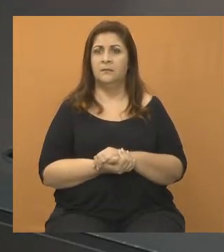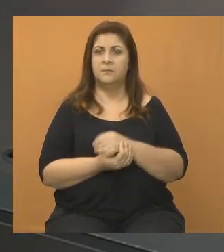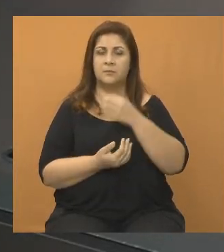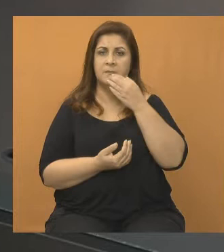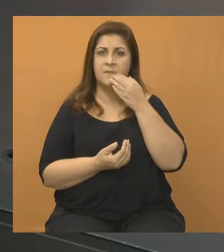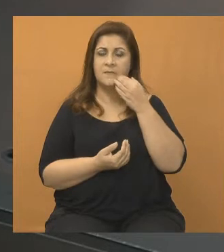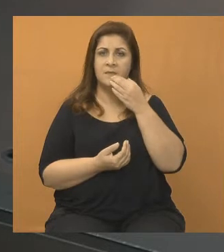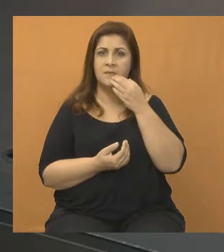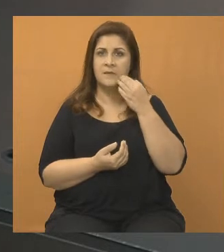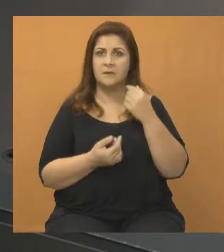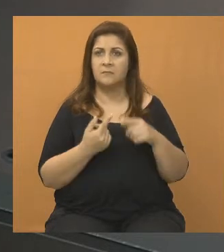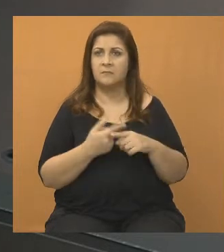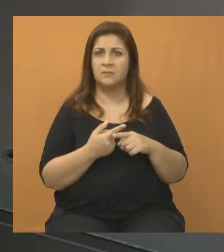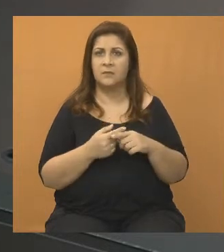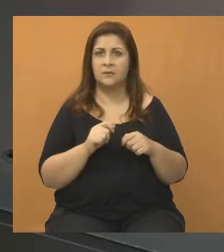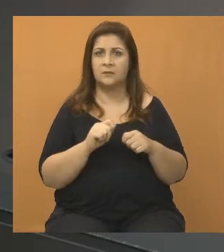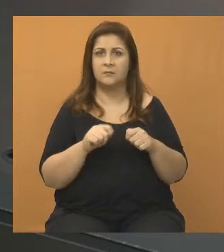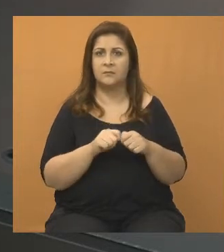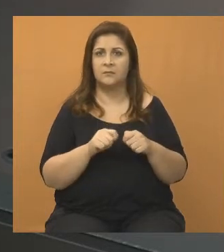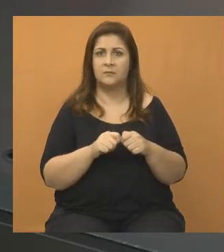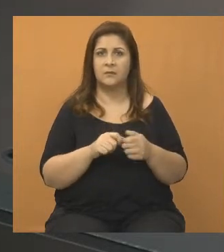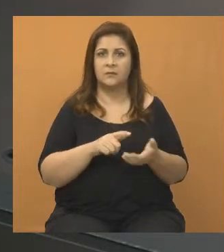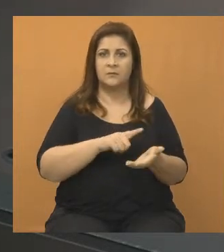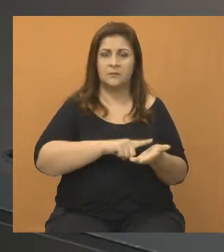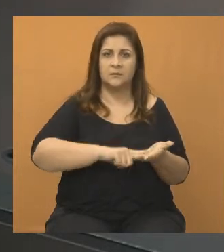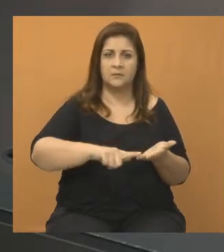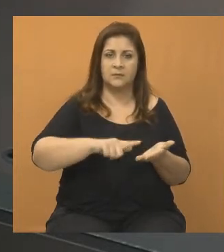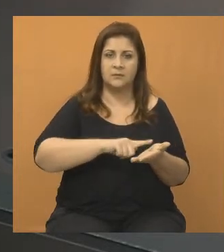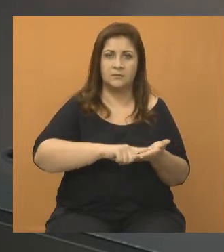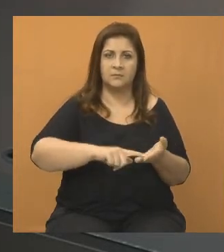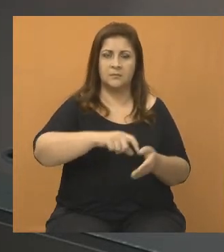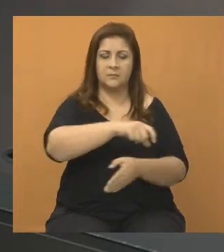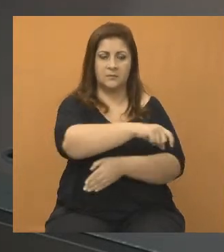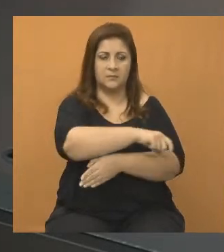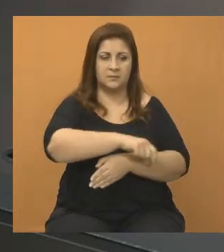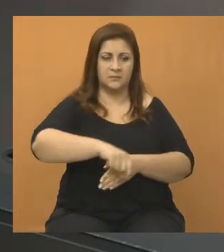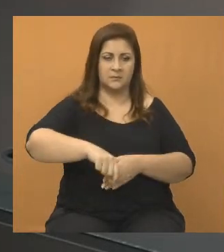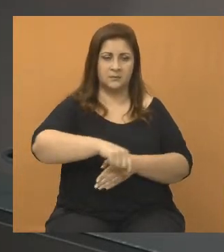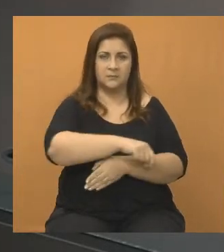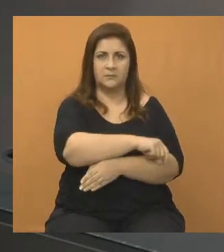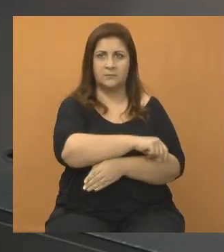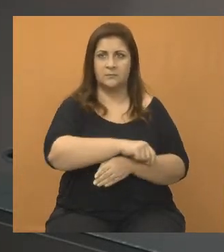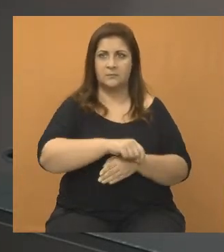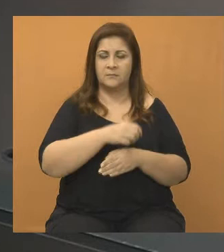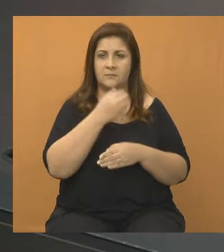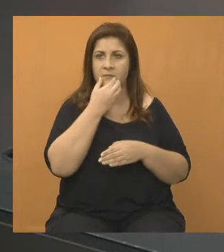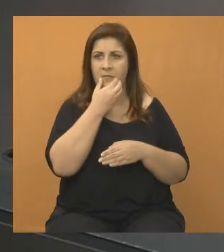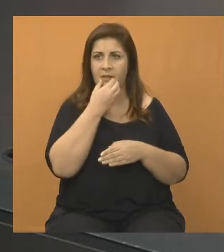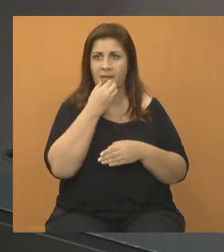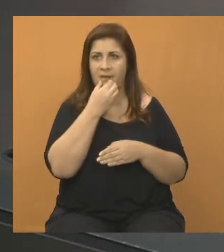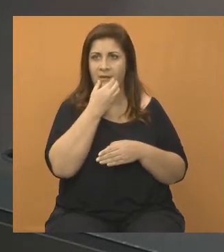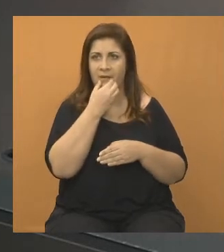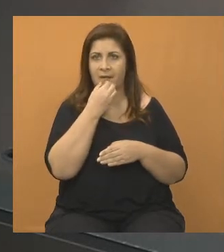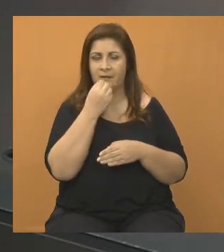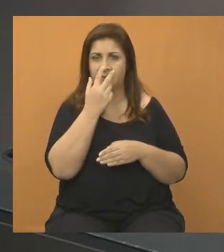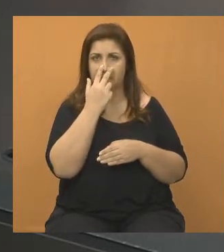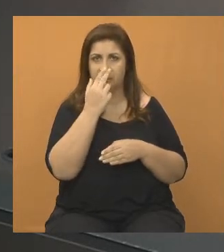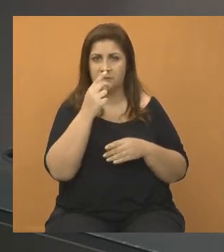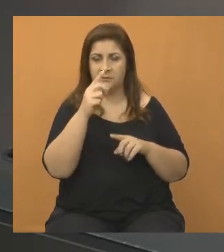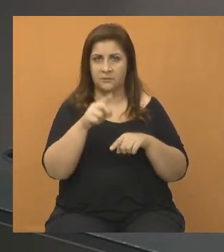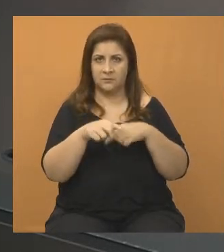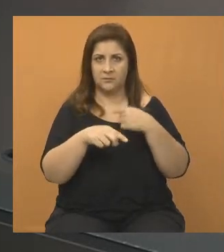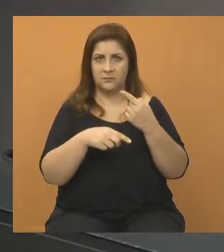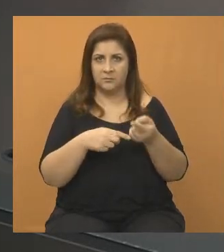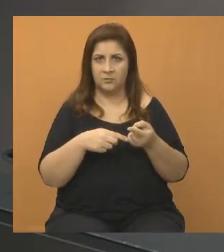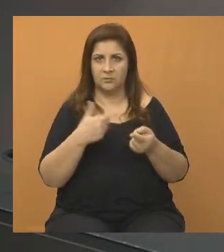fazer, por exemplo, a limpeza da canaleta do córrego do Turi? Você acha que, então, depois que tiver esse investimento, aí não